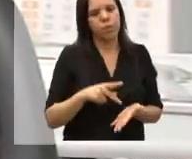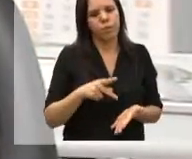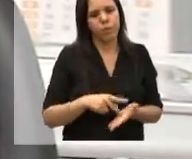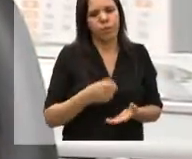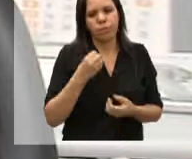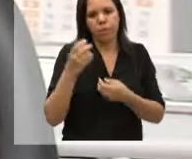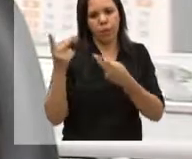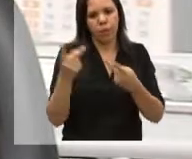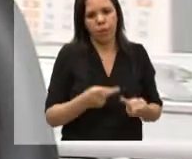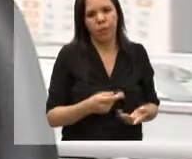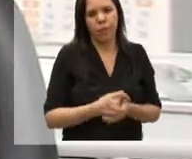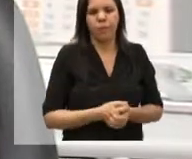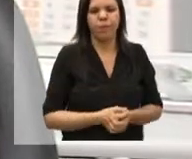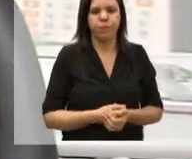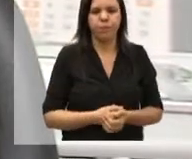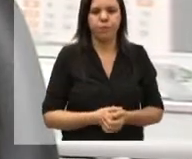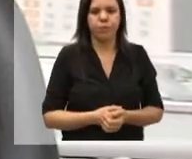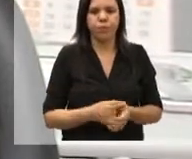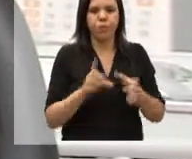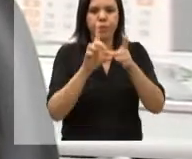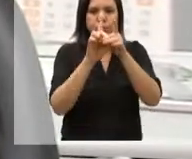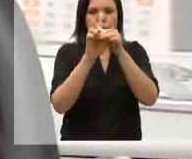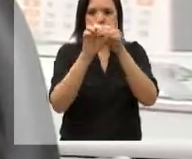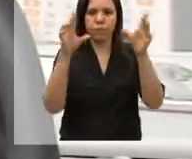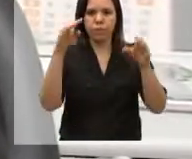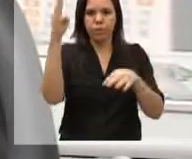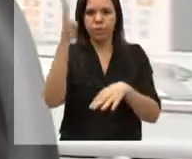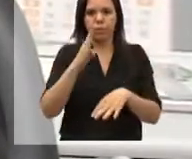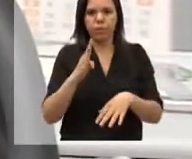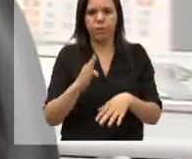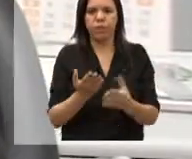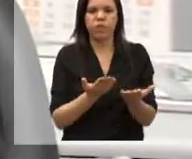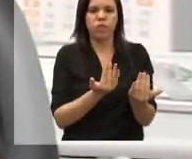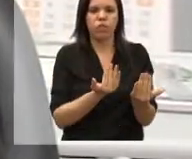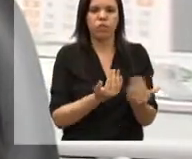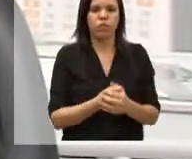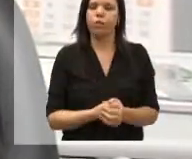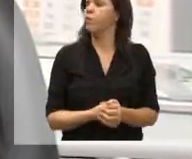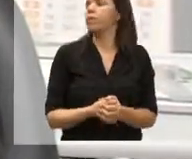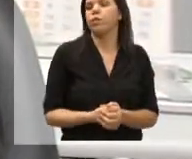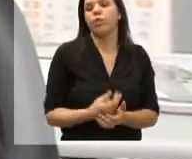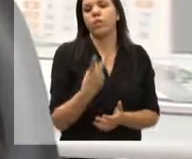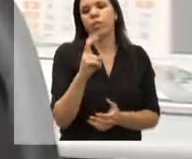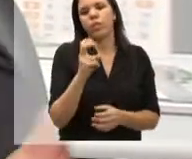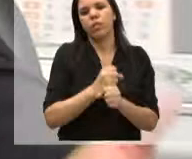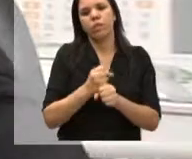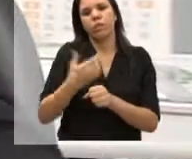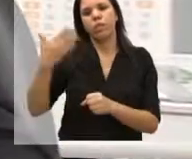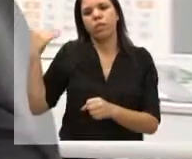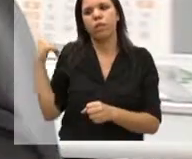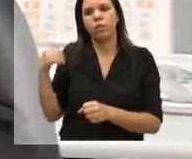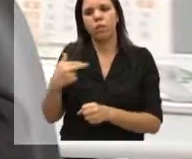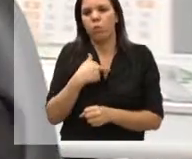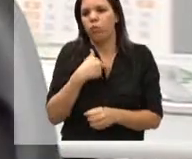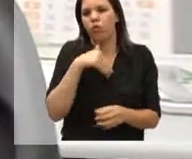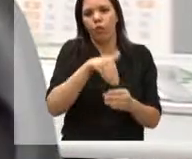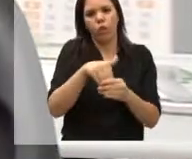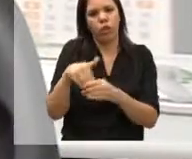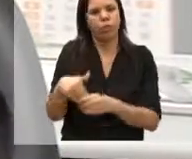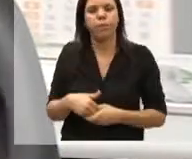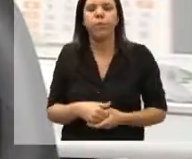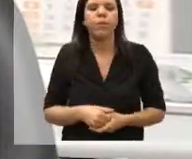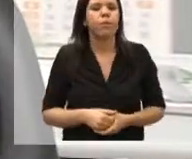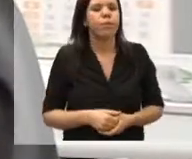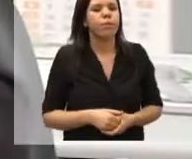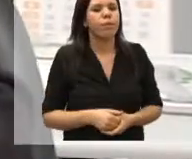que ainda não há... A democracia do Brasil, como disse, ela é muito jovem, né? Há 20, 25 anos atrás, as mulheres não podiam nem votar.